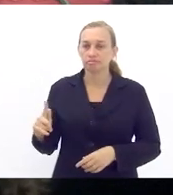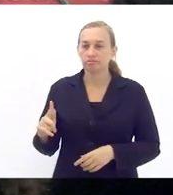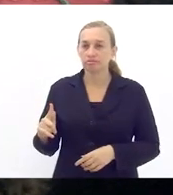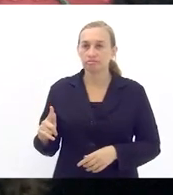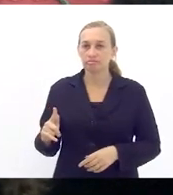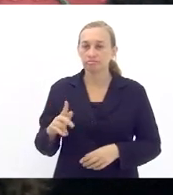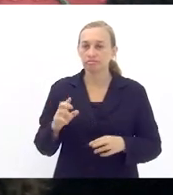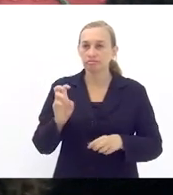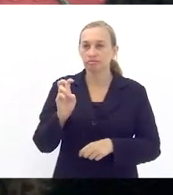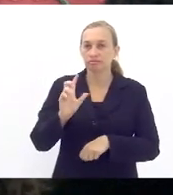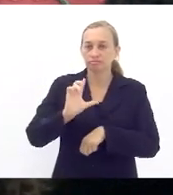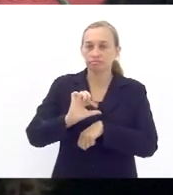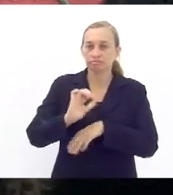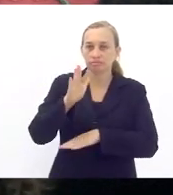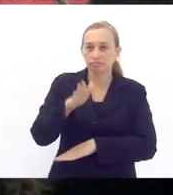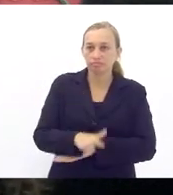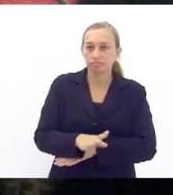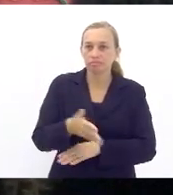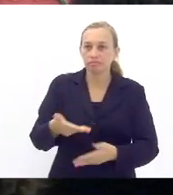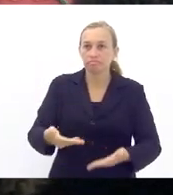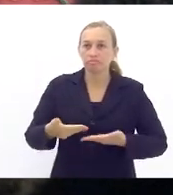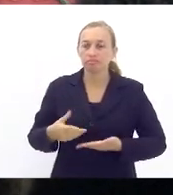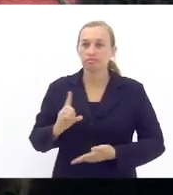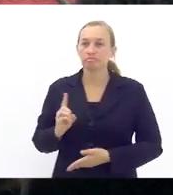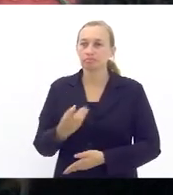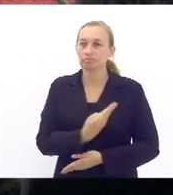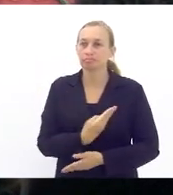horas da tarde é queria chamar convidada